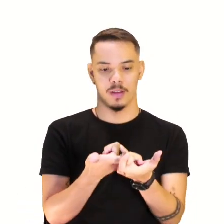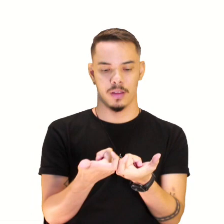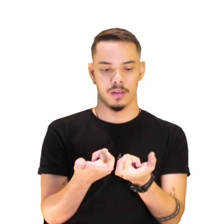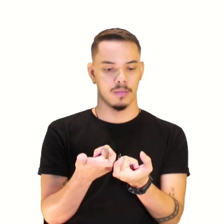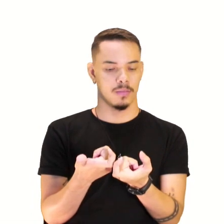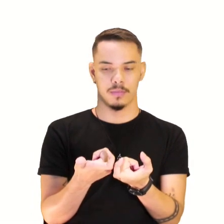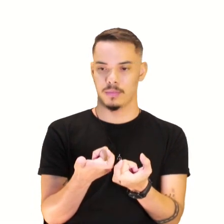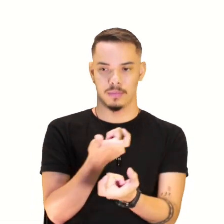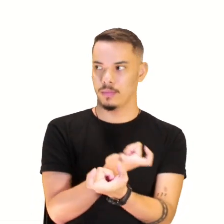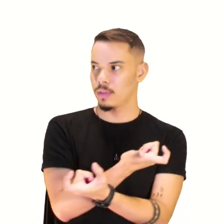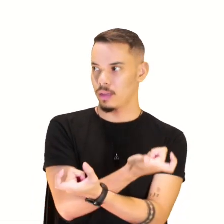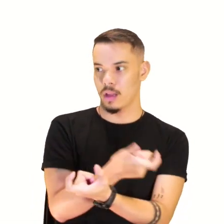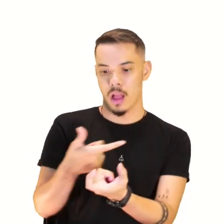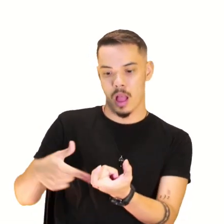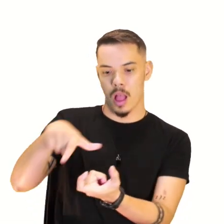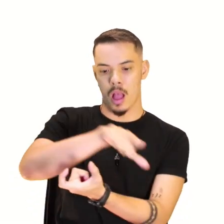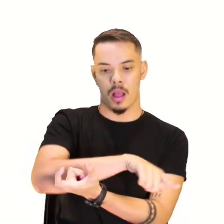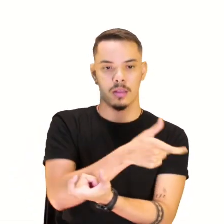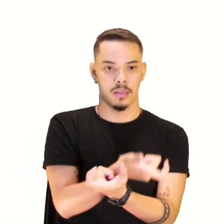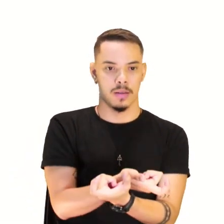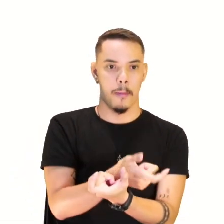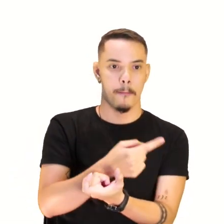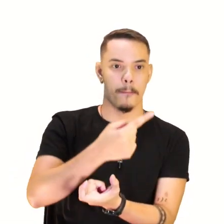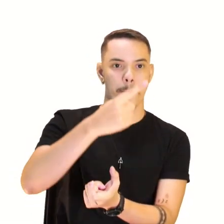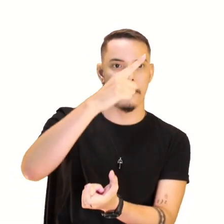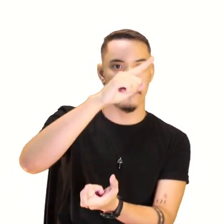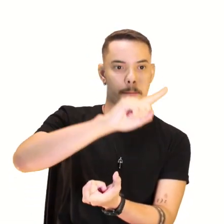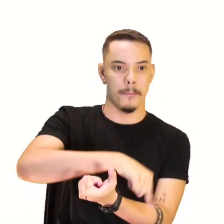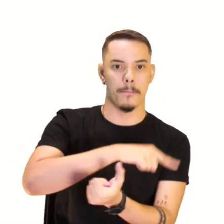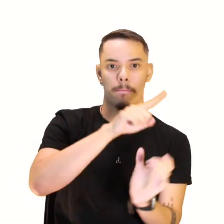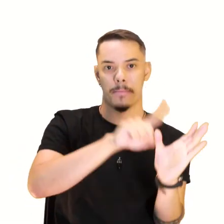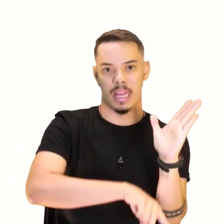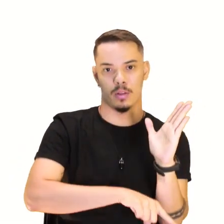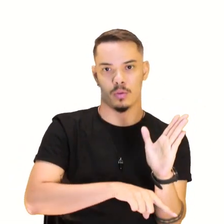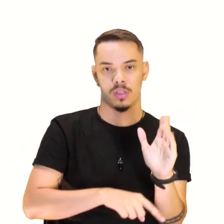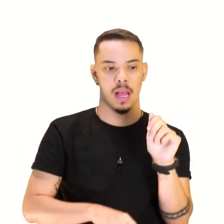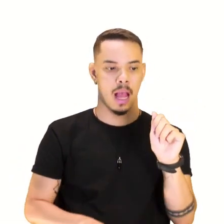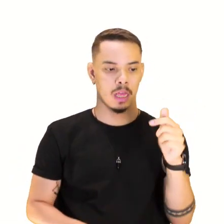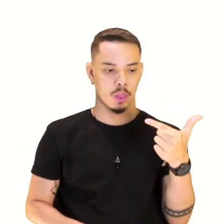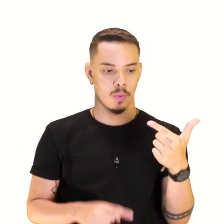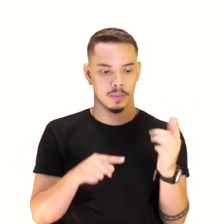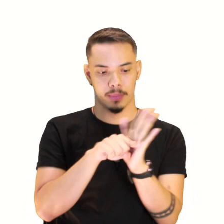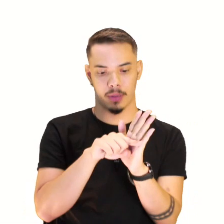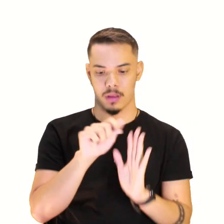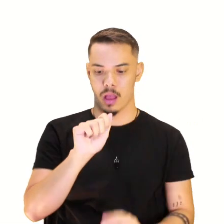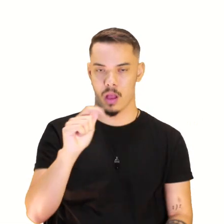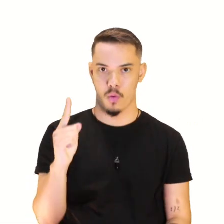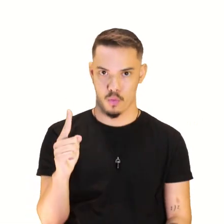antecessor. Então, sempre a gente vai fazer o A2 menos o A1? Isso. Vamos fazer assim? Vamos.